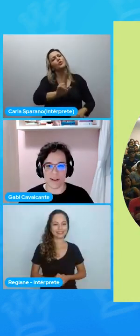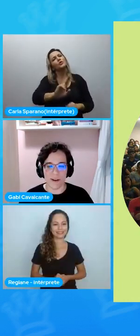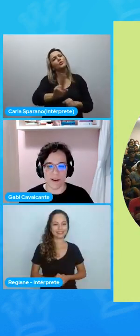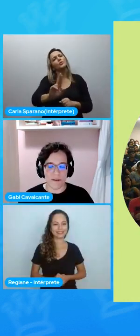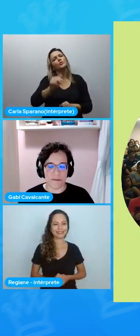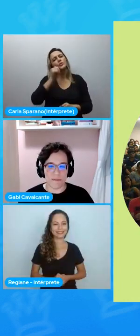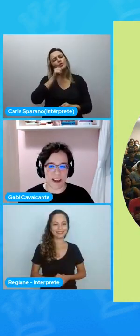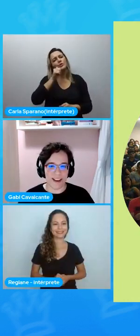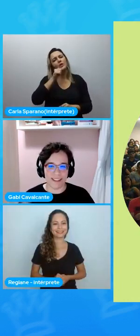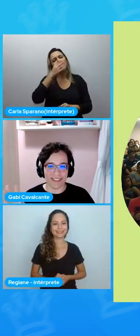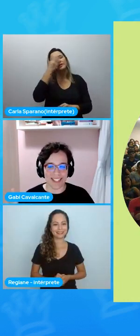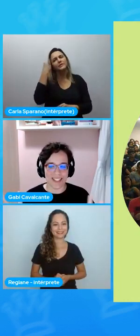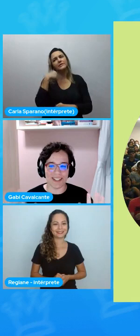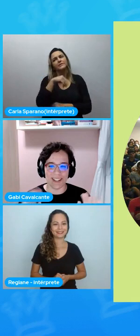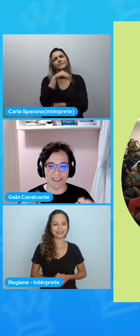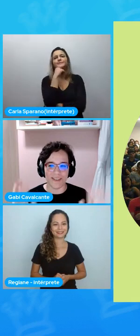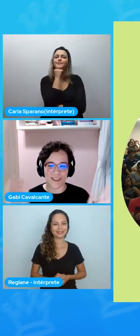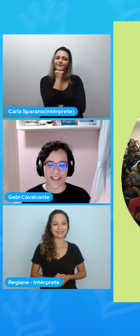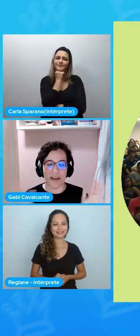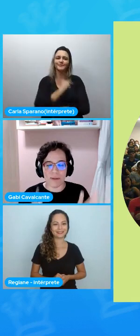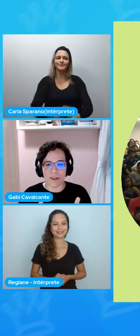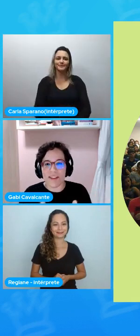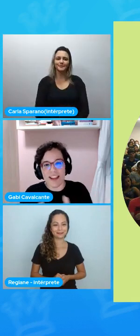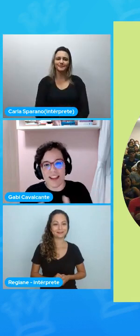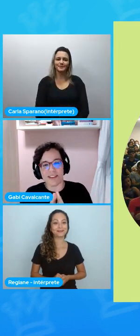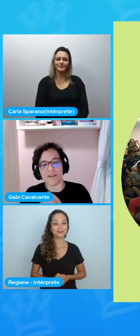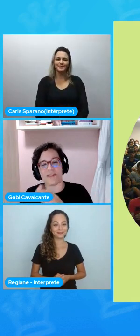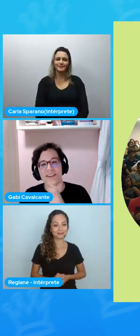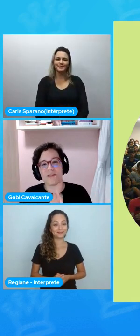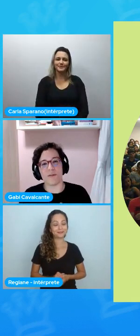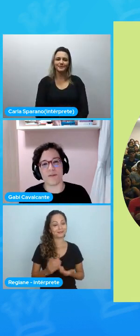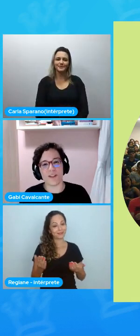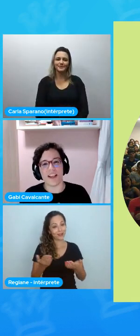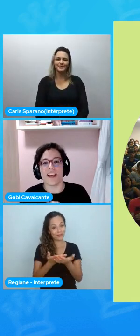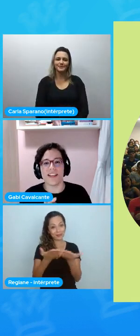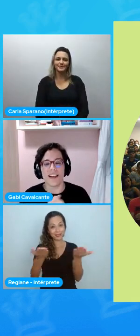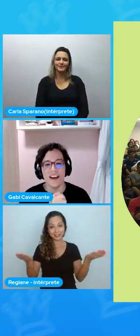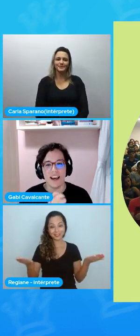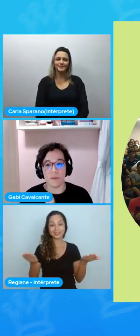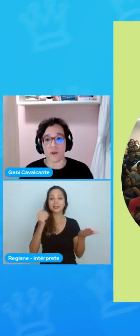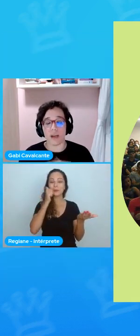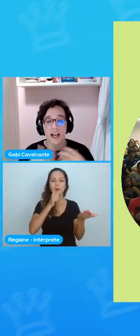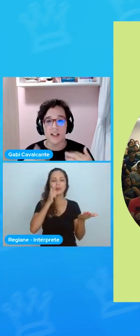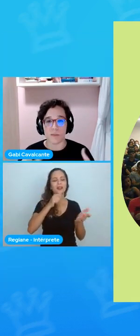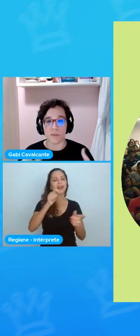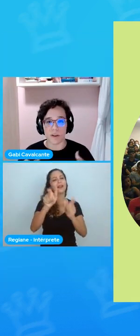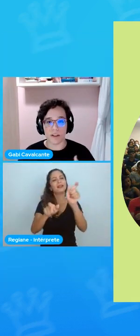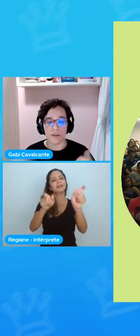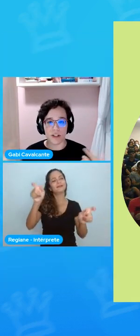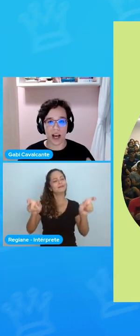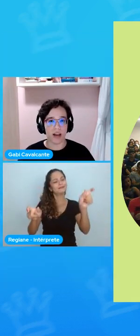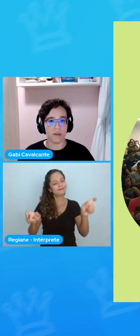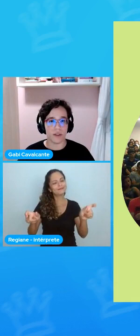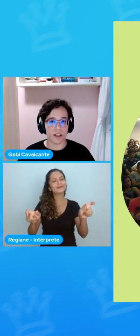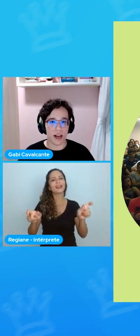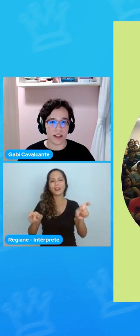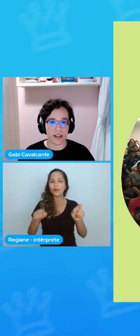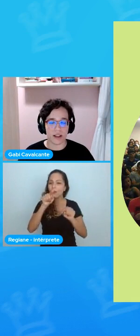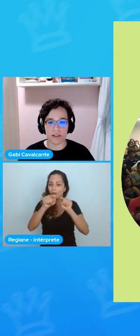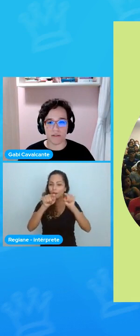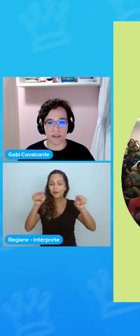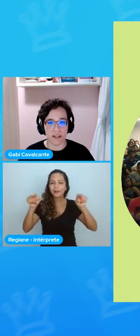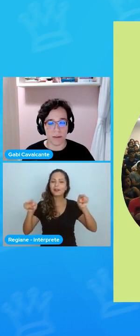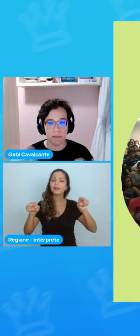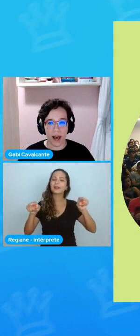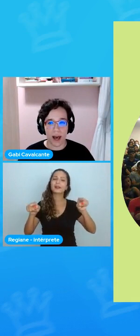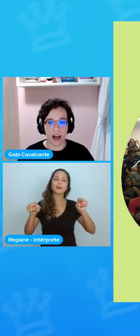nomes. Então, saiba você que eu estou falando sobre vocês. É muito obrigada por não deixar a comunidade,